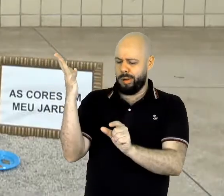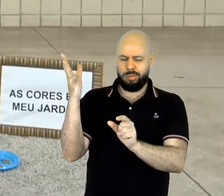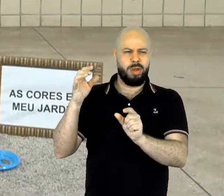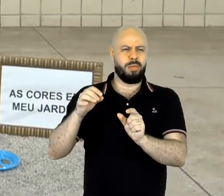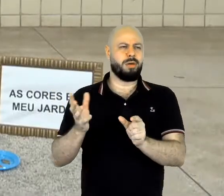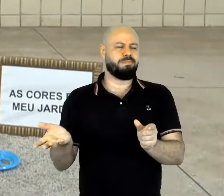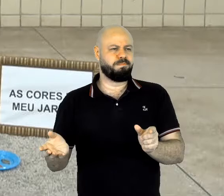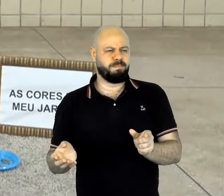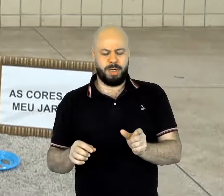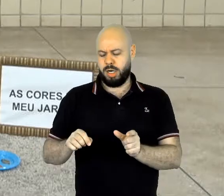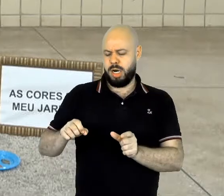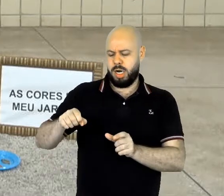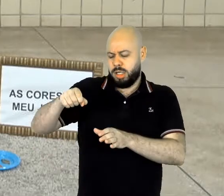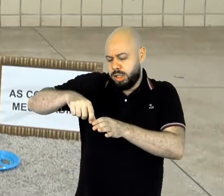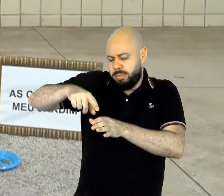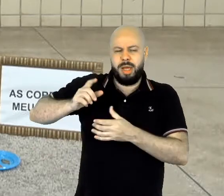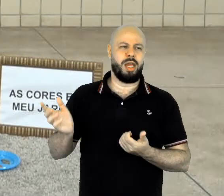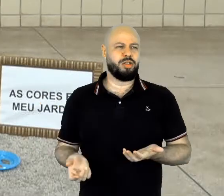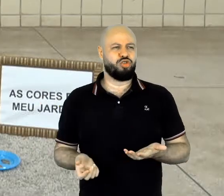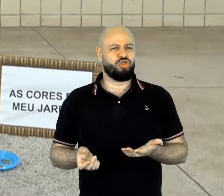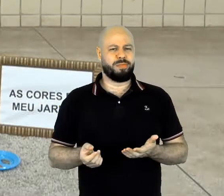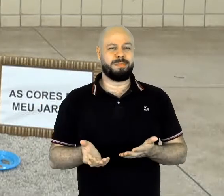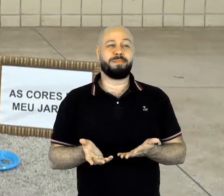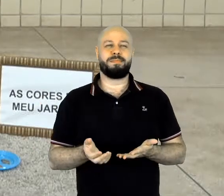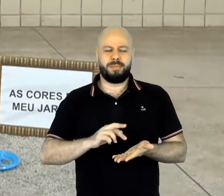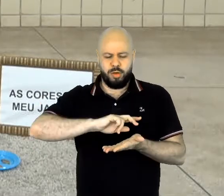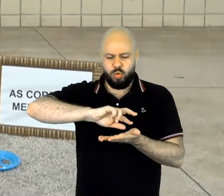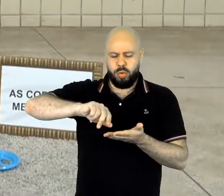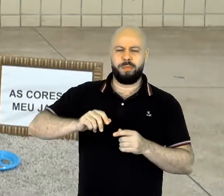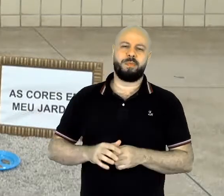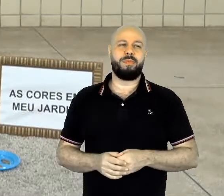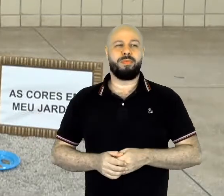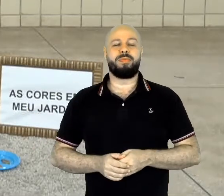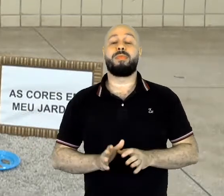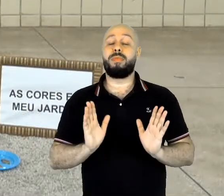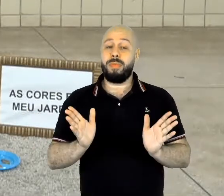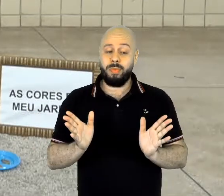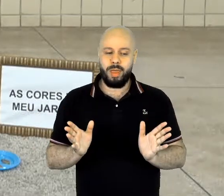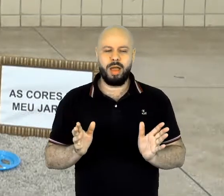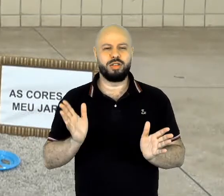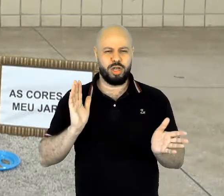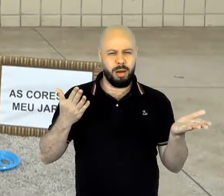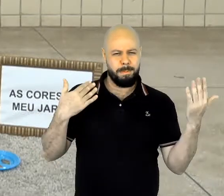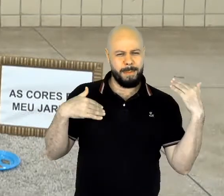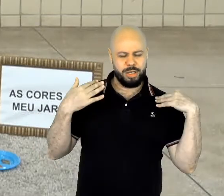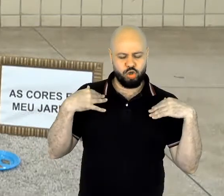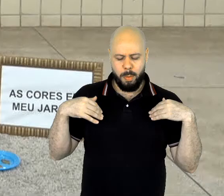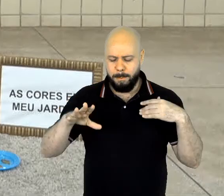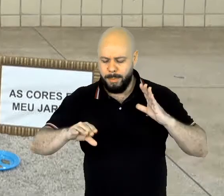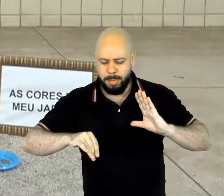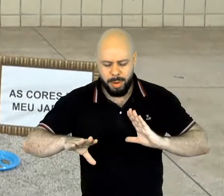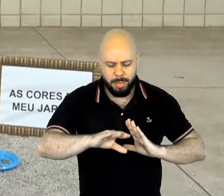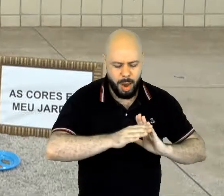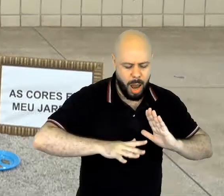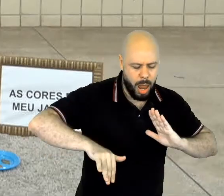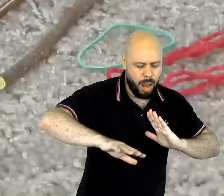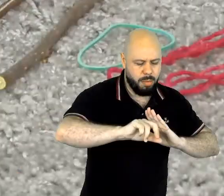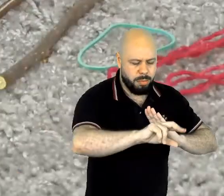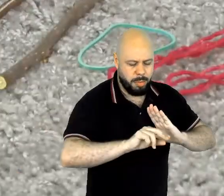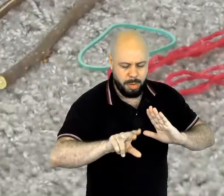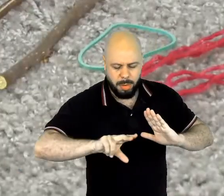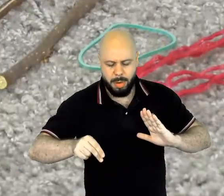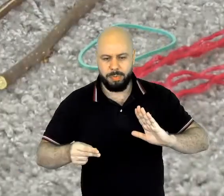vão precisar para a nossa proposta agora, certo? Depois que você fizer esse passeio maravilhoso, você vai voltar para a sua casa com a sua